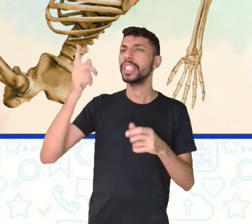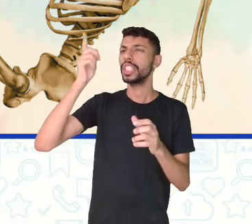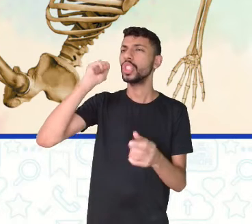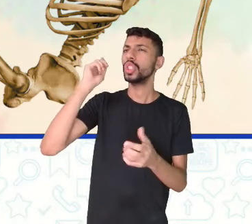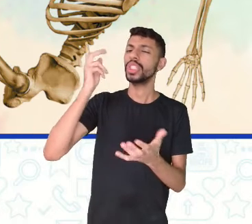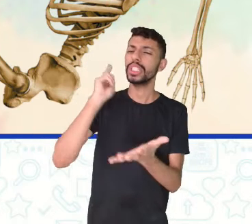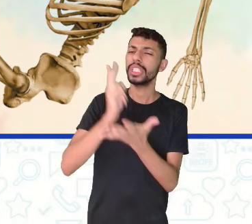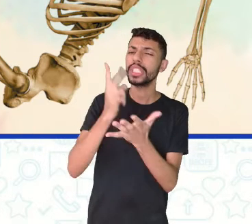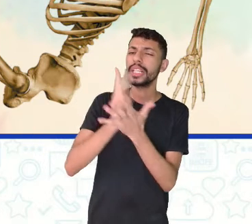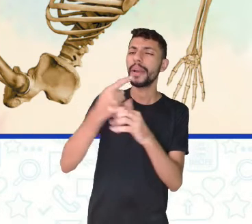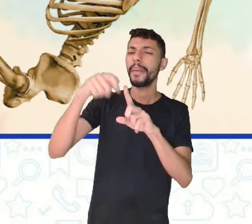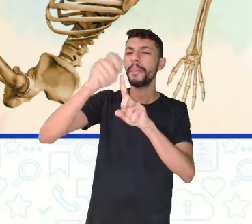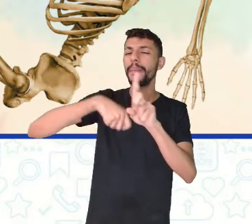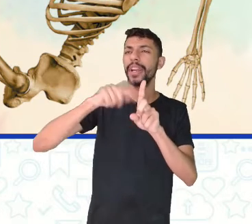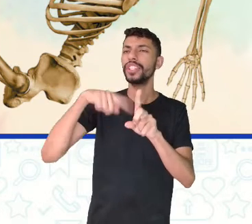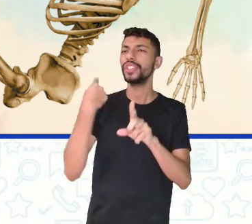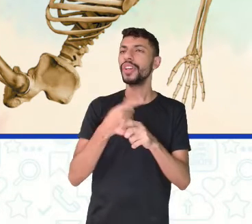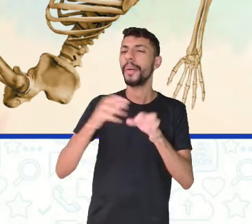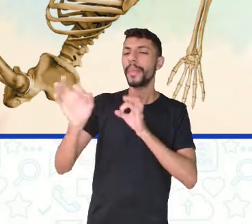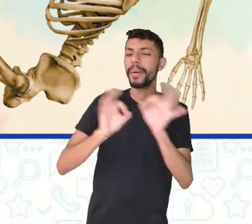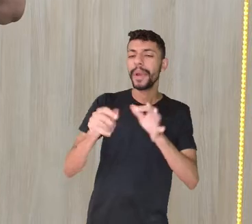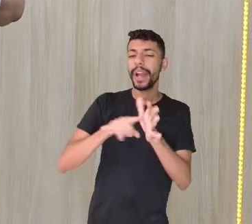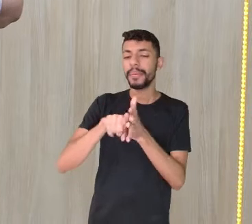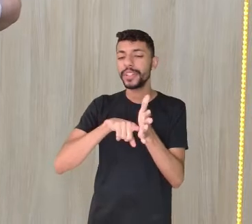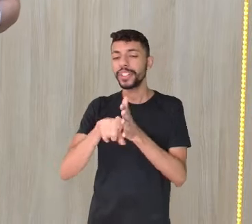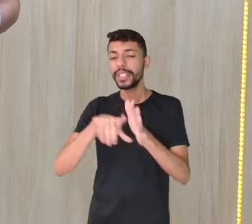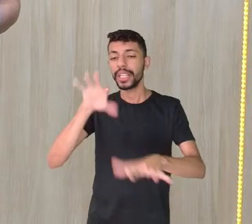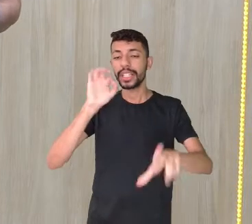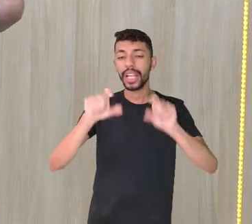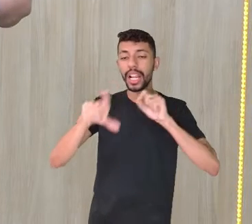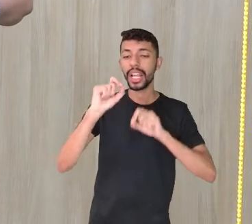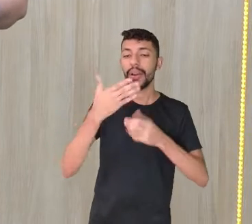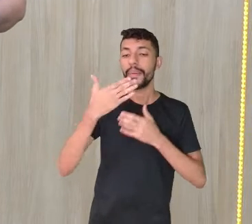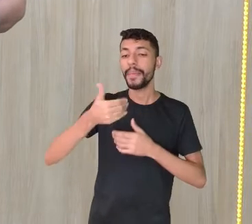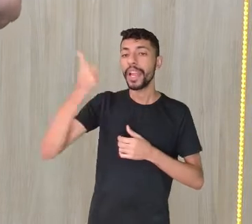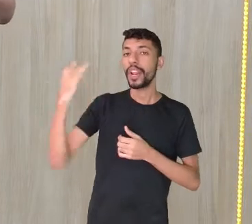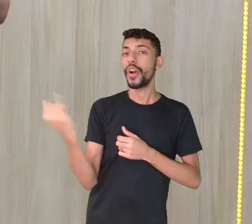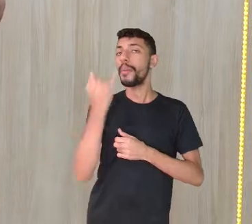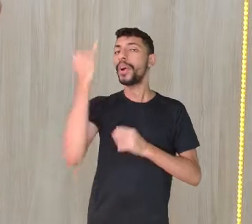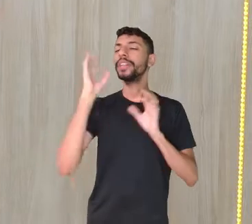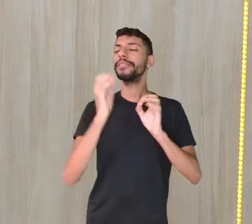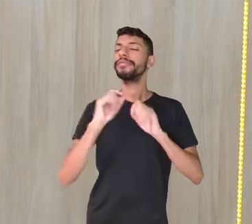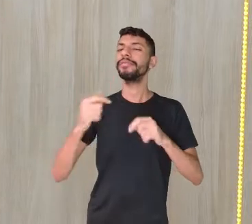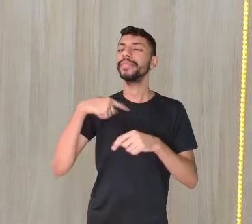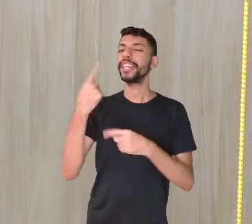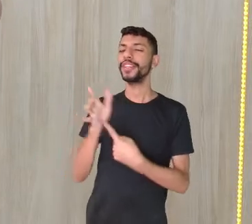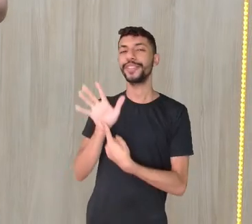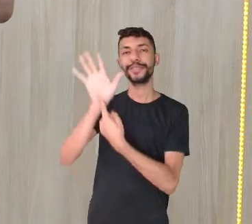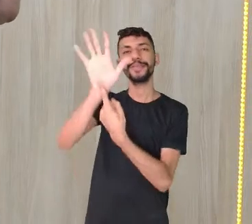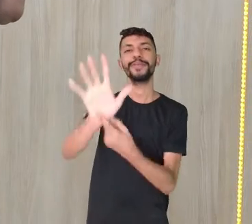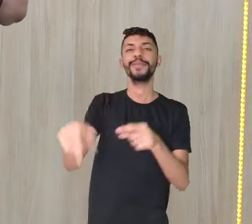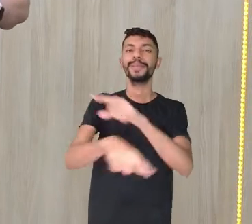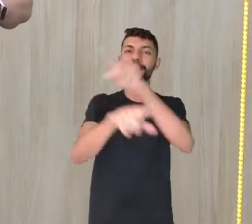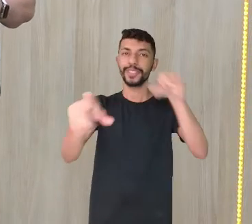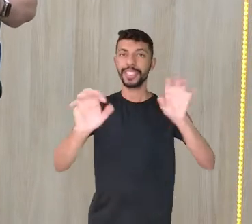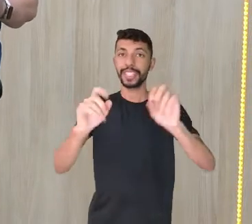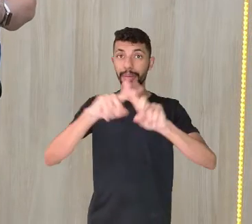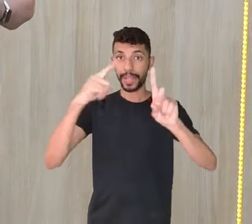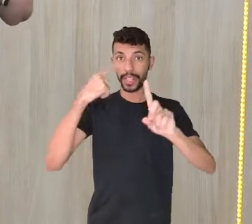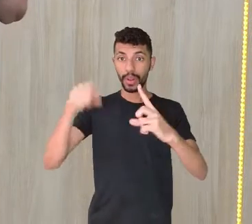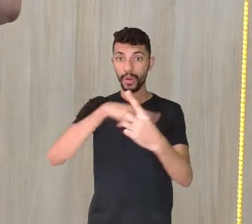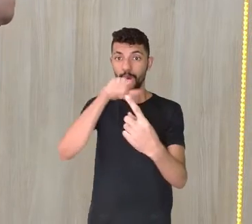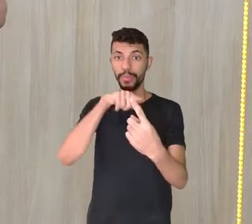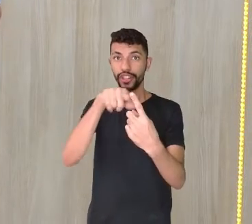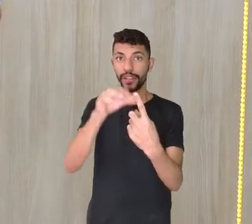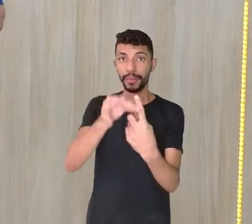preparamos, fazemos uma pesquisa, selecionamos o que é mais importante para a gente poder passar para vocês, mas o grande objetivo